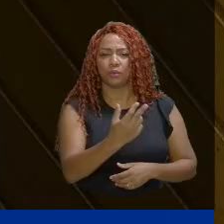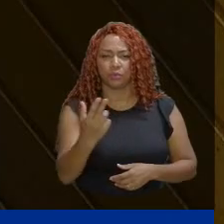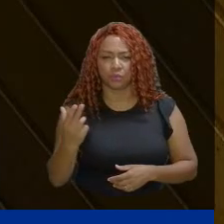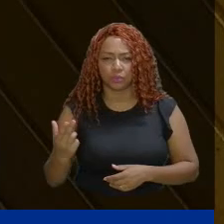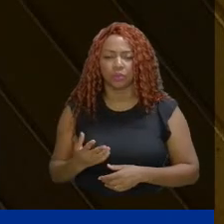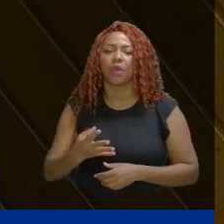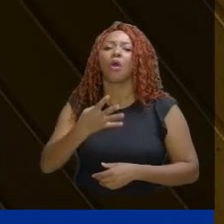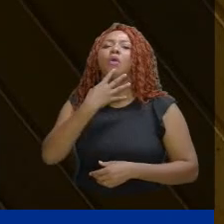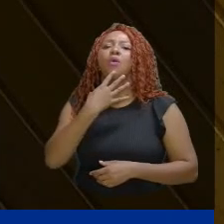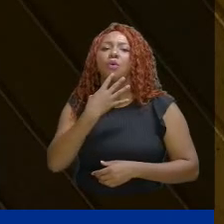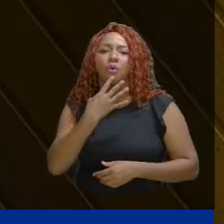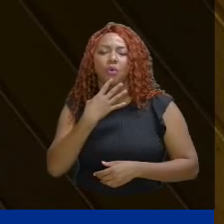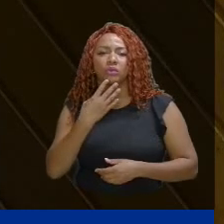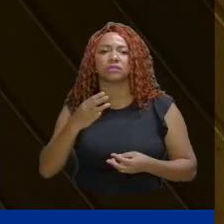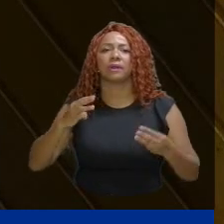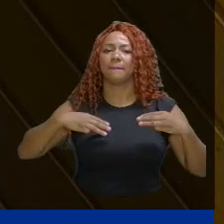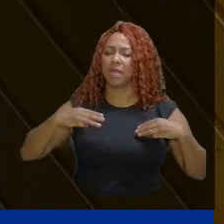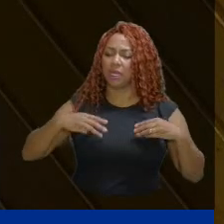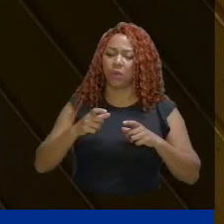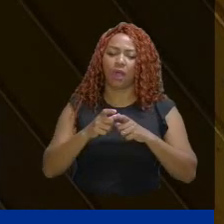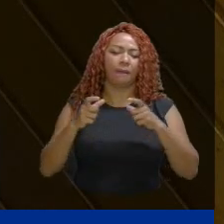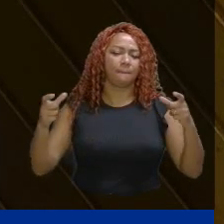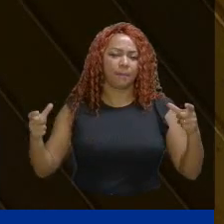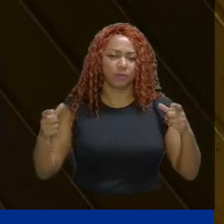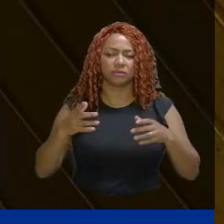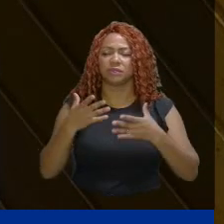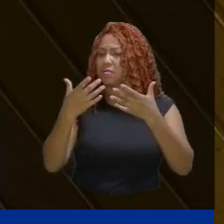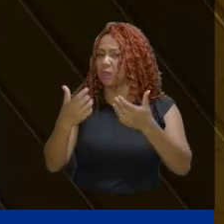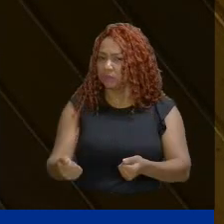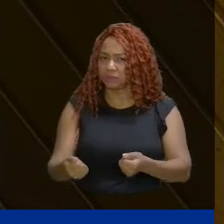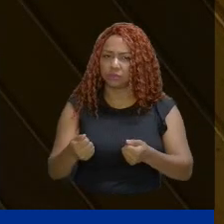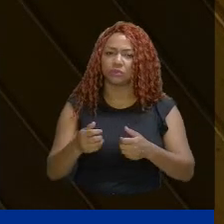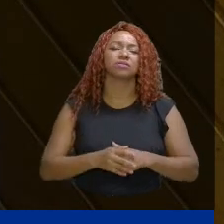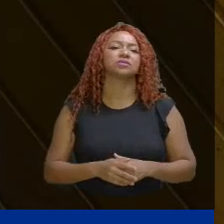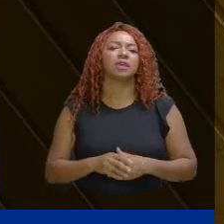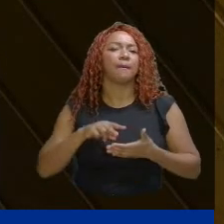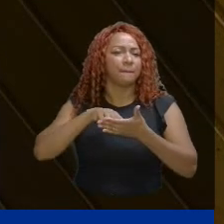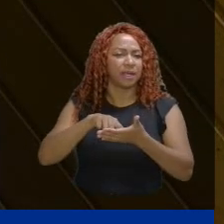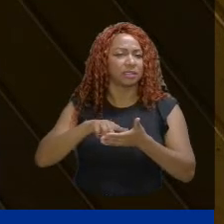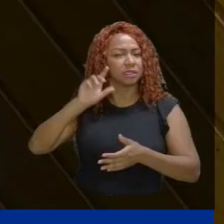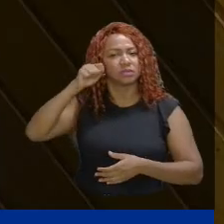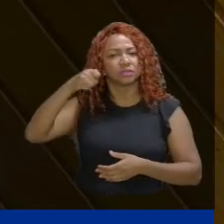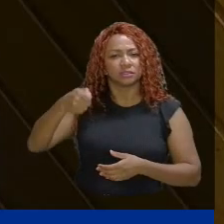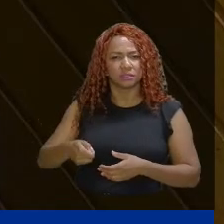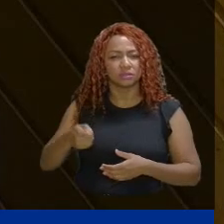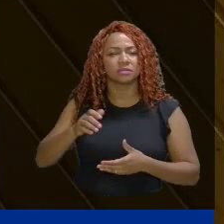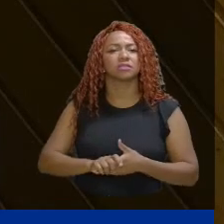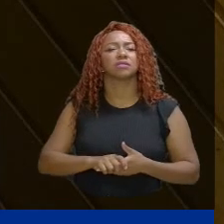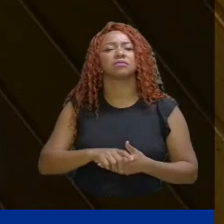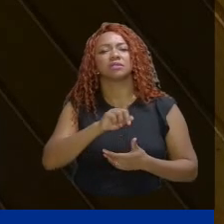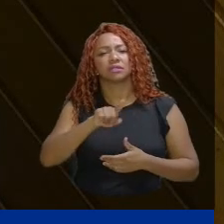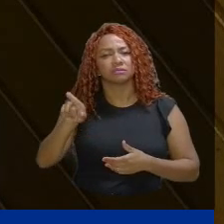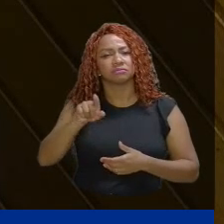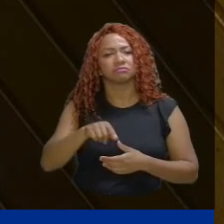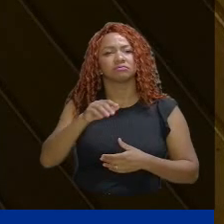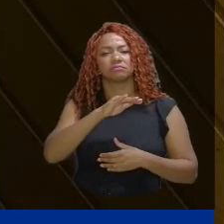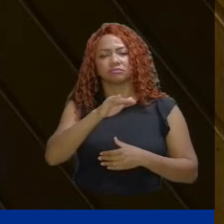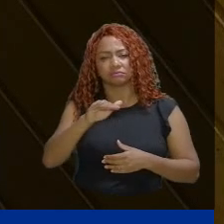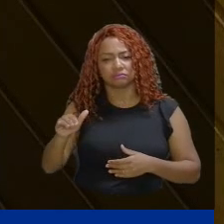do recurso e, no mérito por maioria, negou-lhe provimento, mantendo a decisão que revogou a suspensão